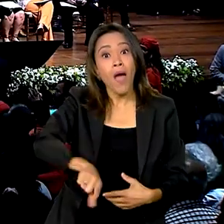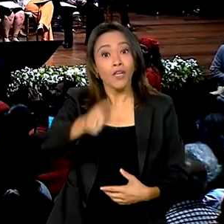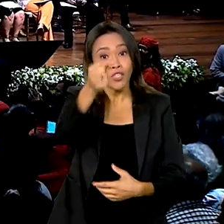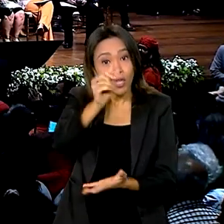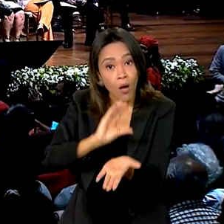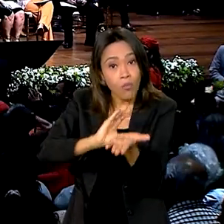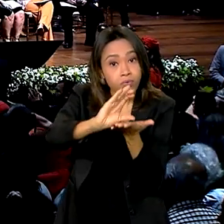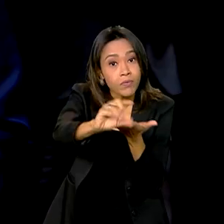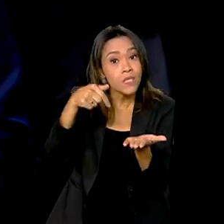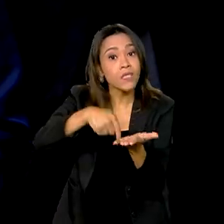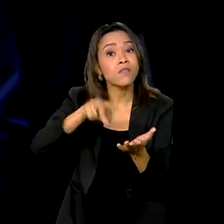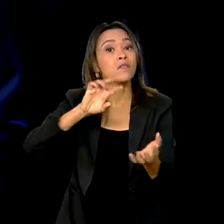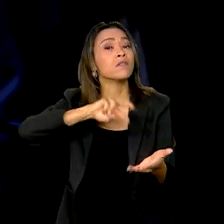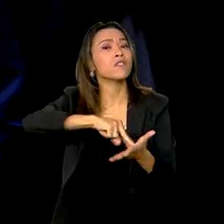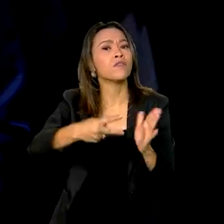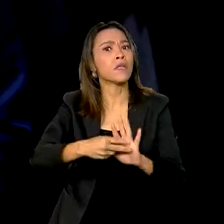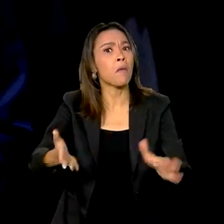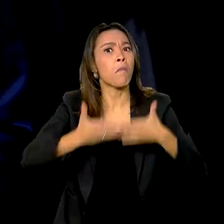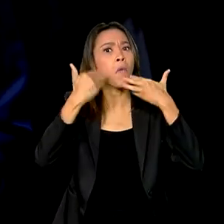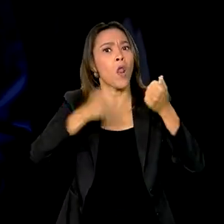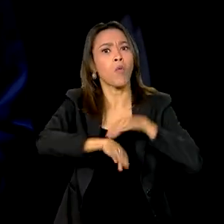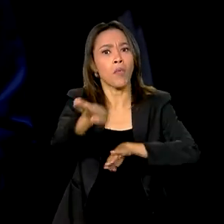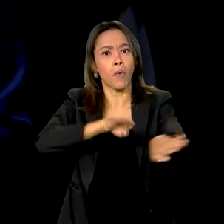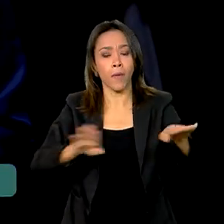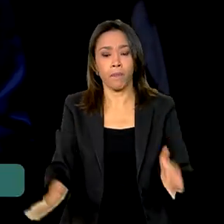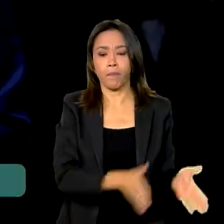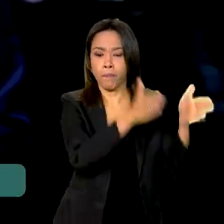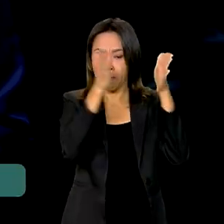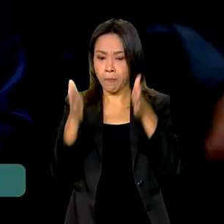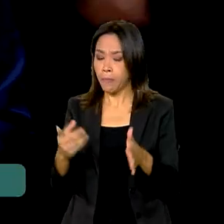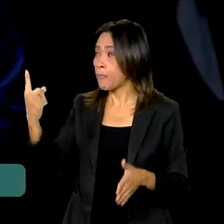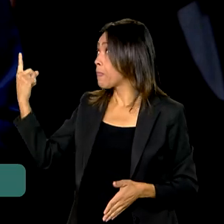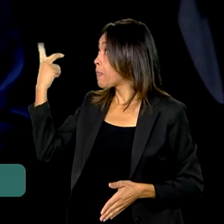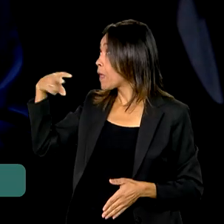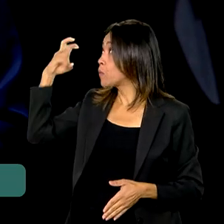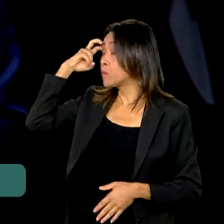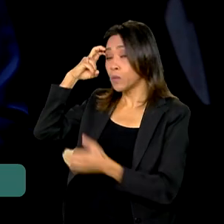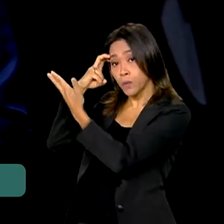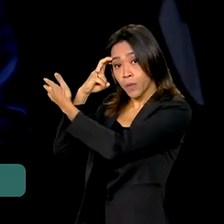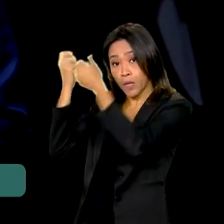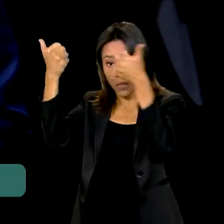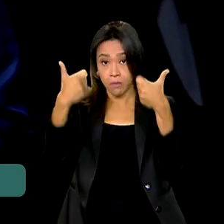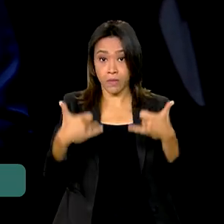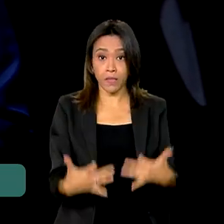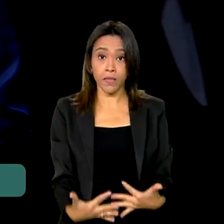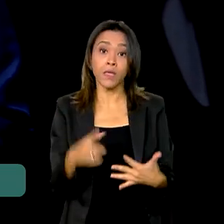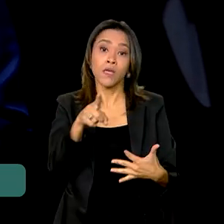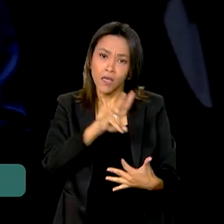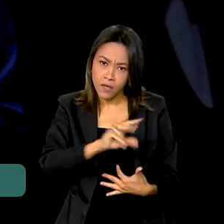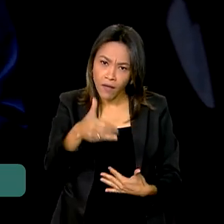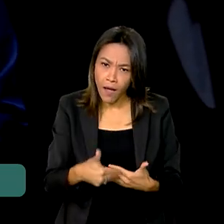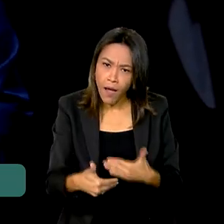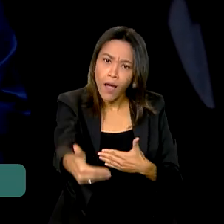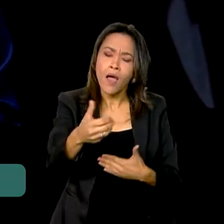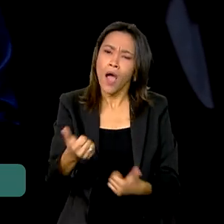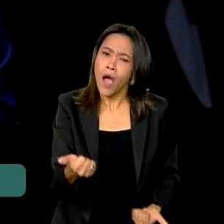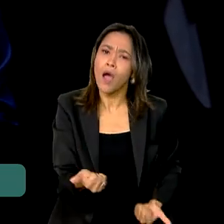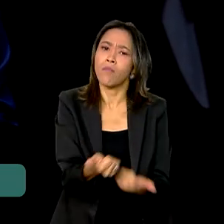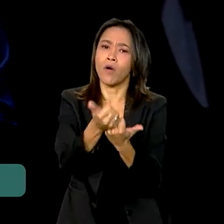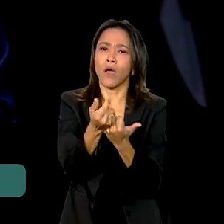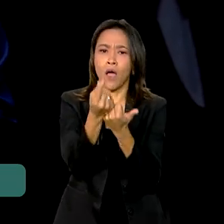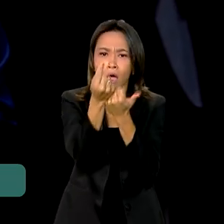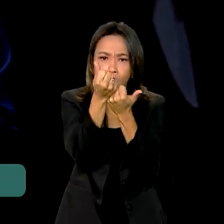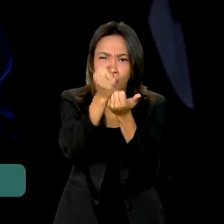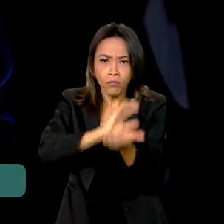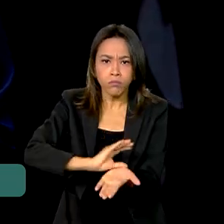da qualidade da malha. Para o setor de cultura, a ministra Margarete Menezes reforçou os investimentos